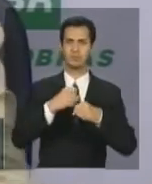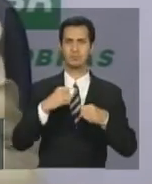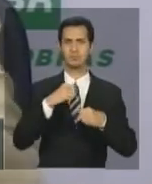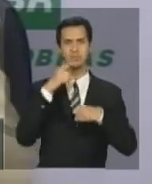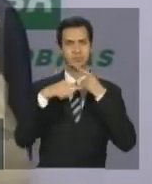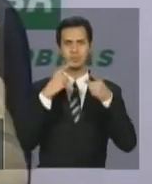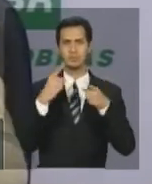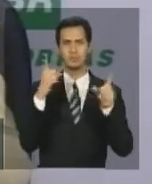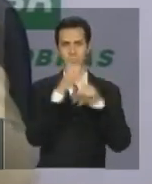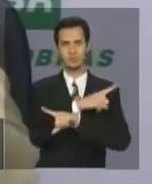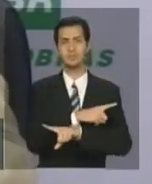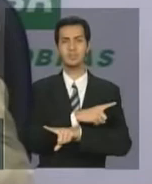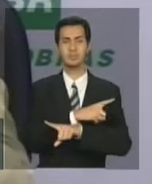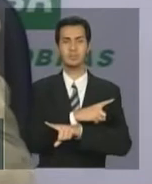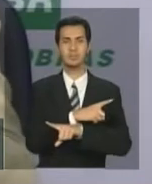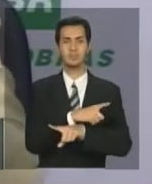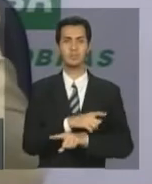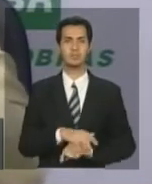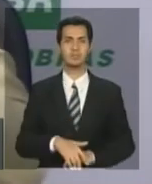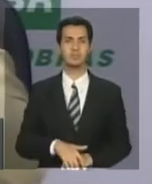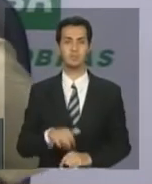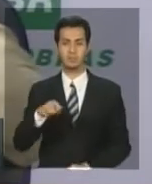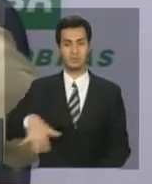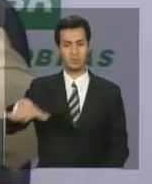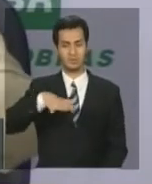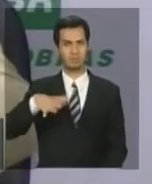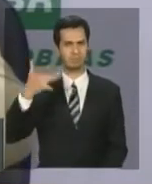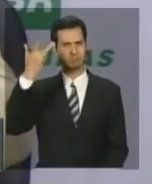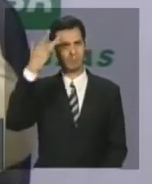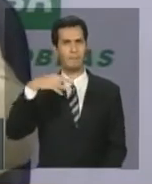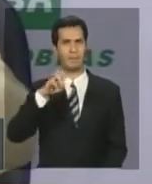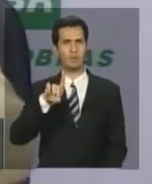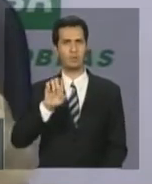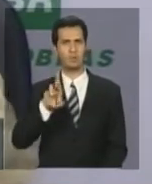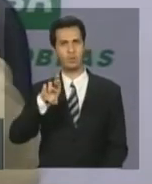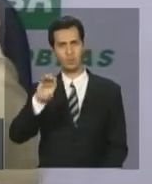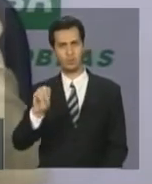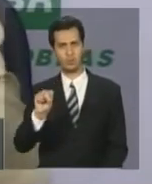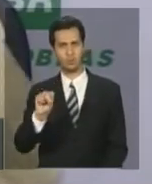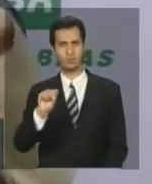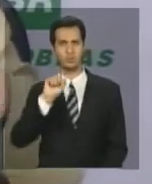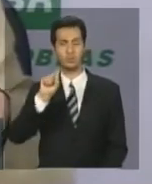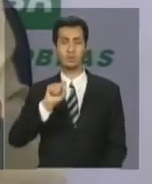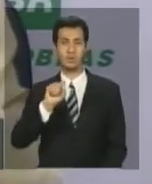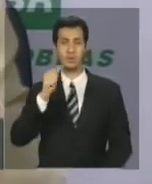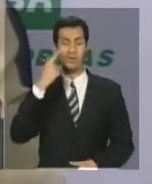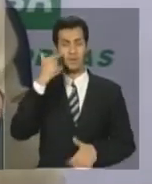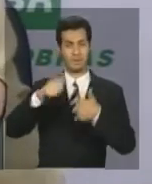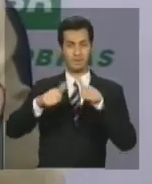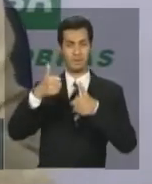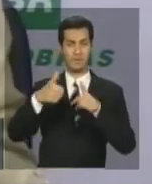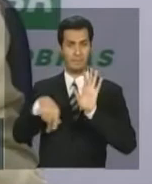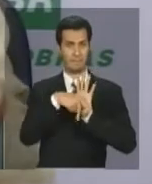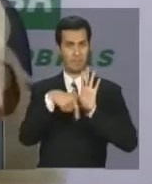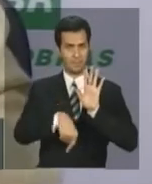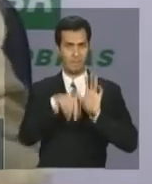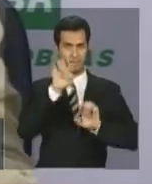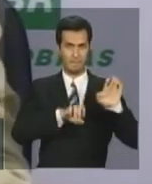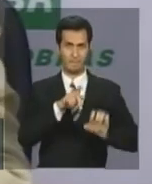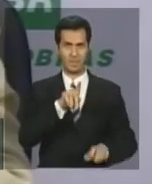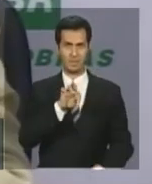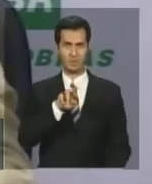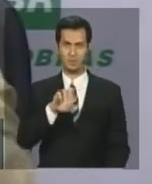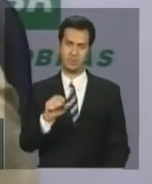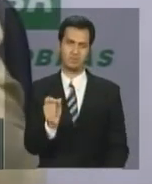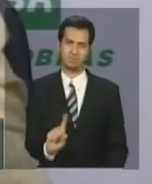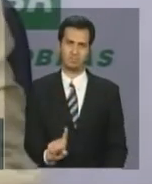processo. Então, a questão de campos maduros, elas não podem e não são avaliadas pela Petrobras